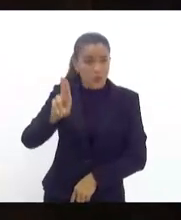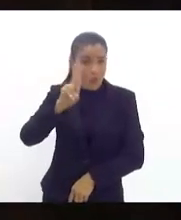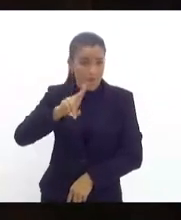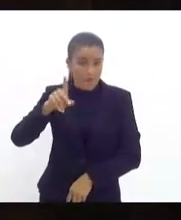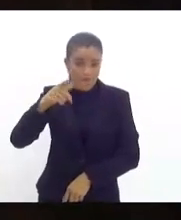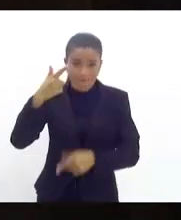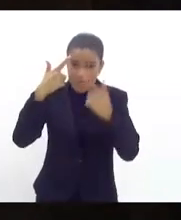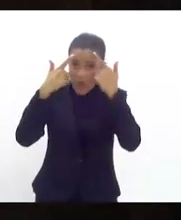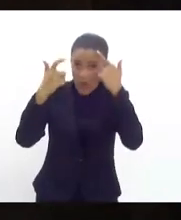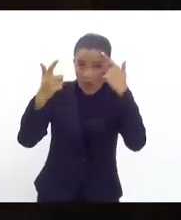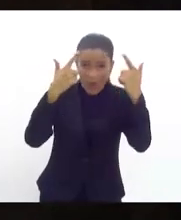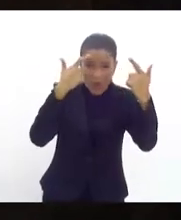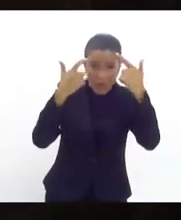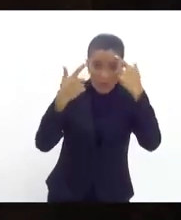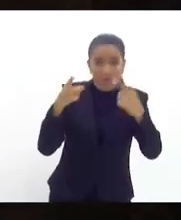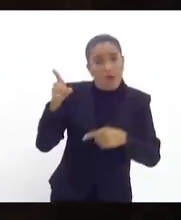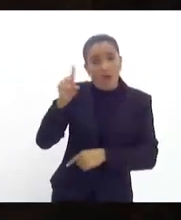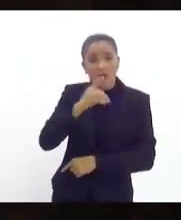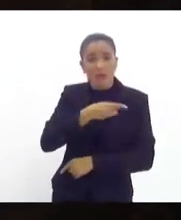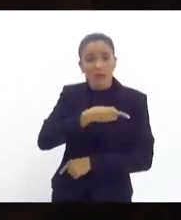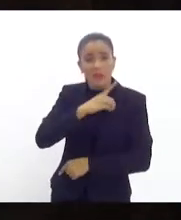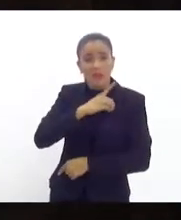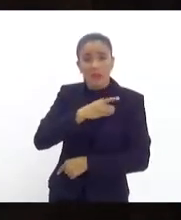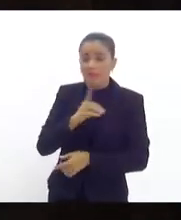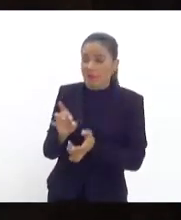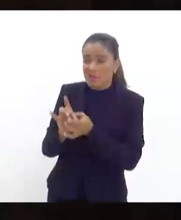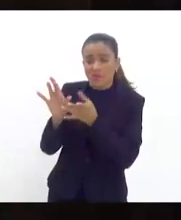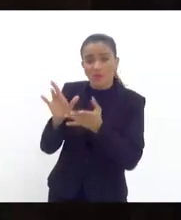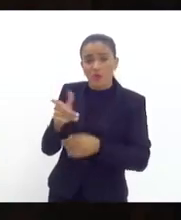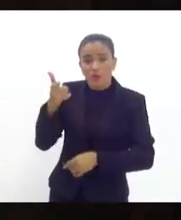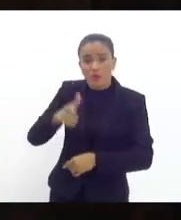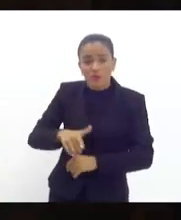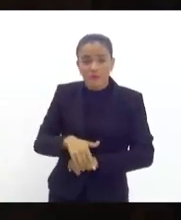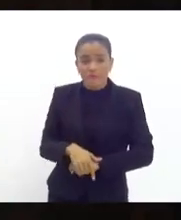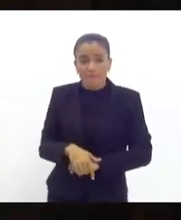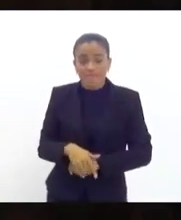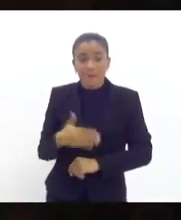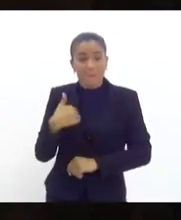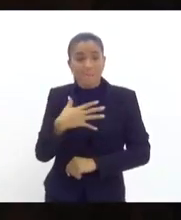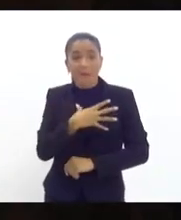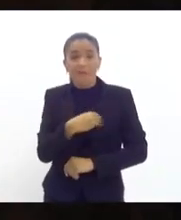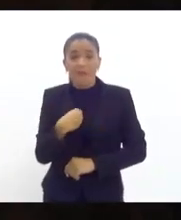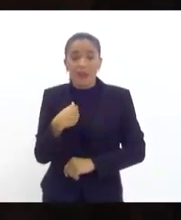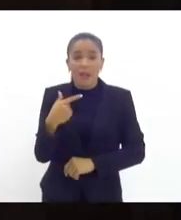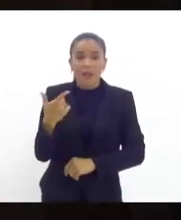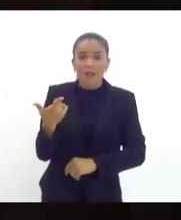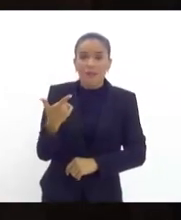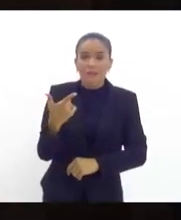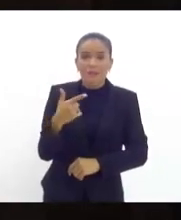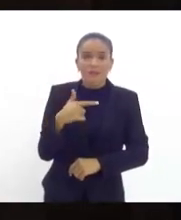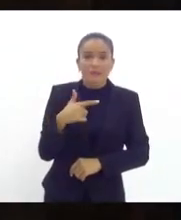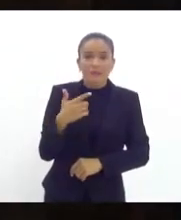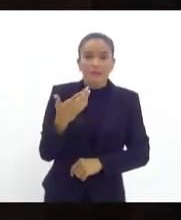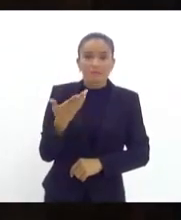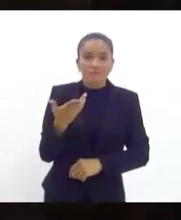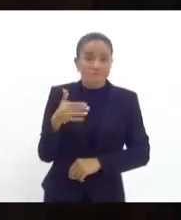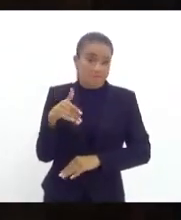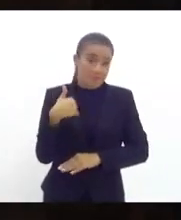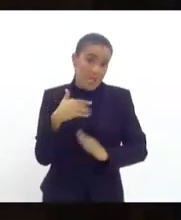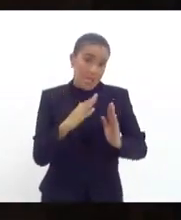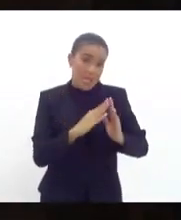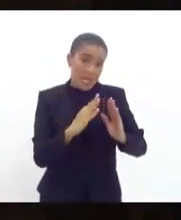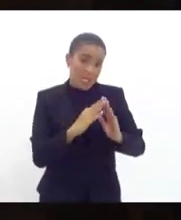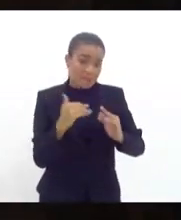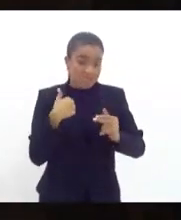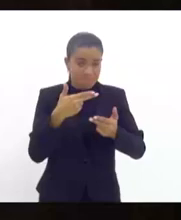vão parar lá na na delegacia e vão sair e a minha filha tá lá com o endereço o endereço dela E